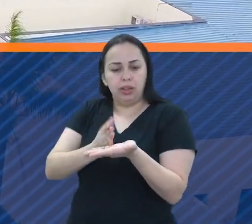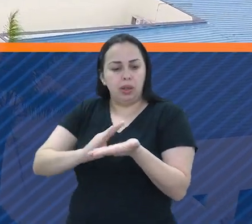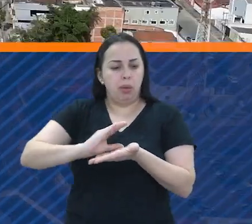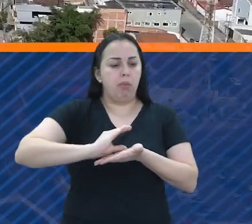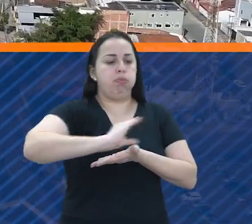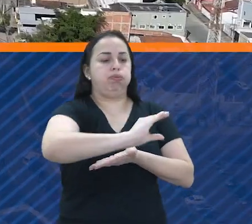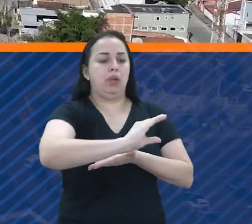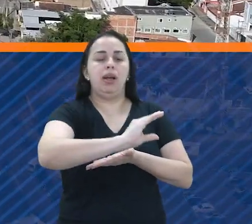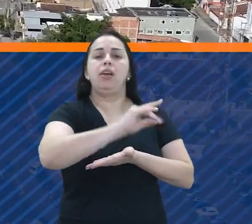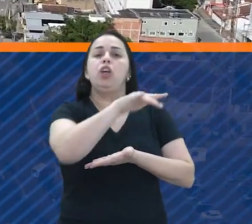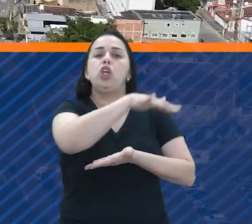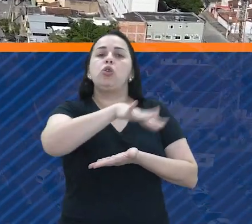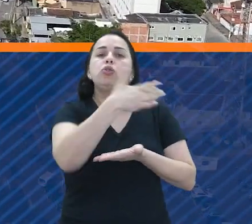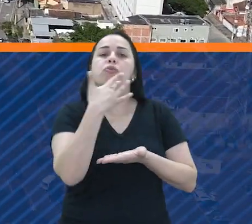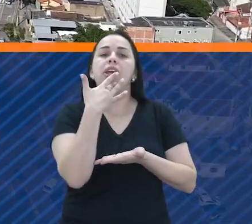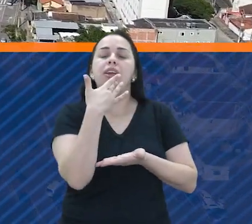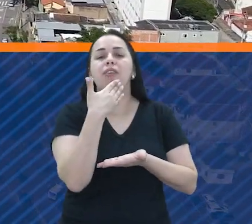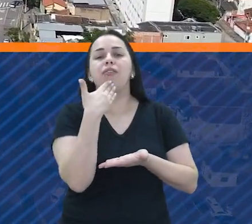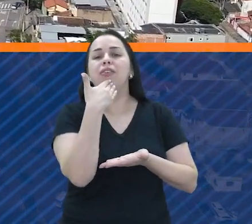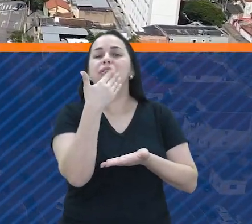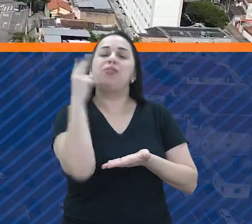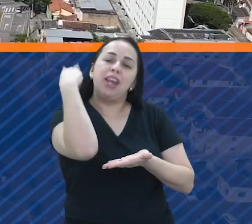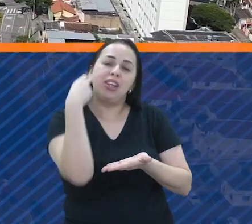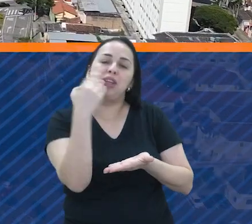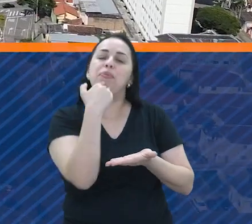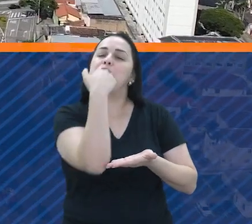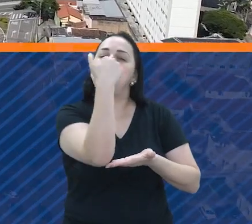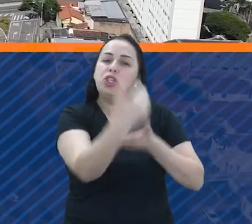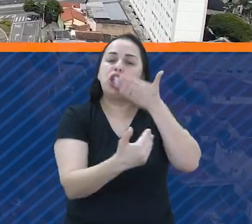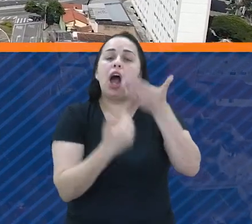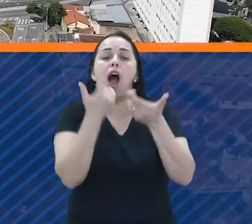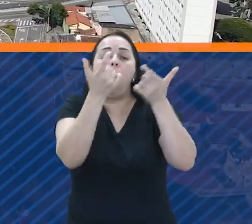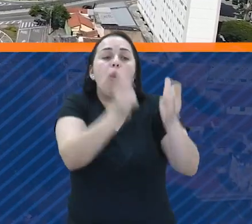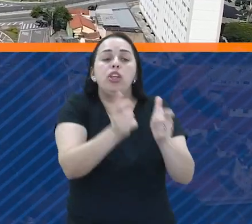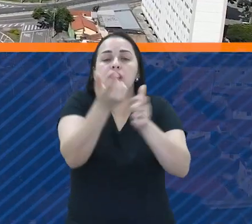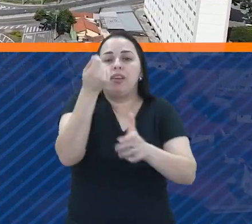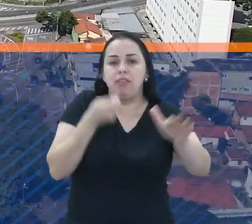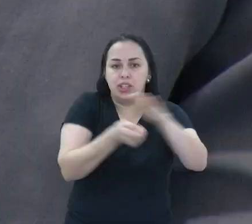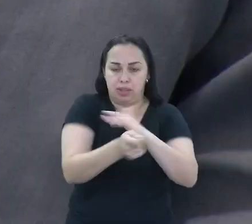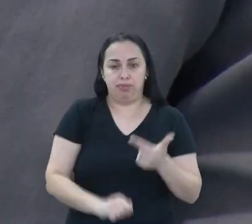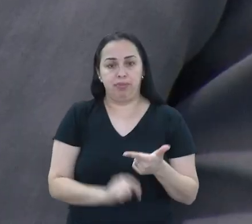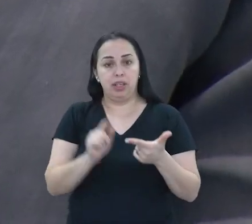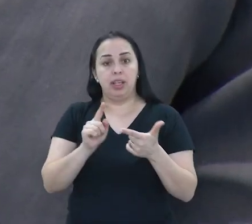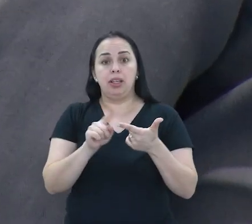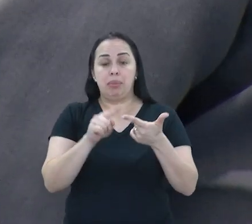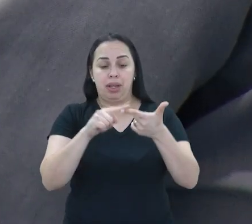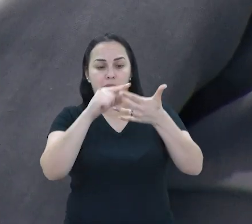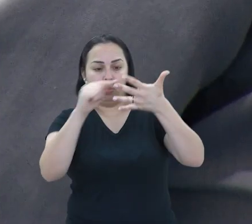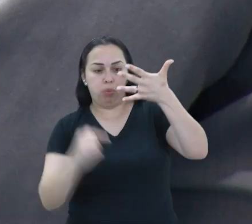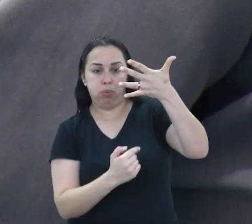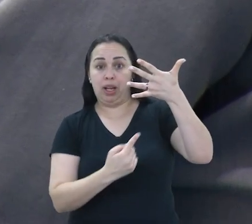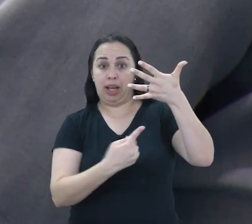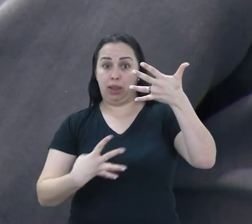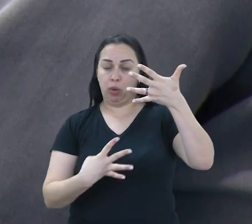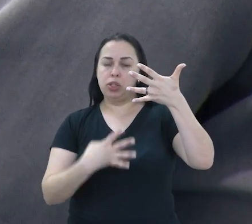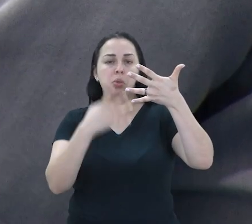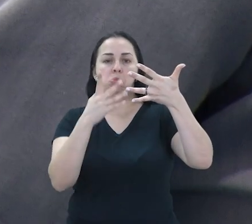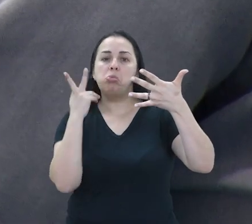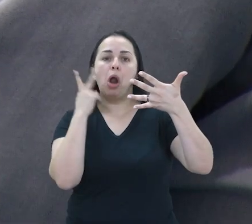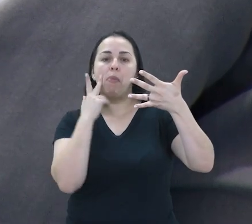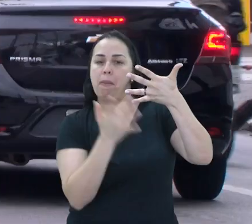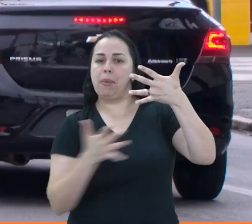município para atender à emenda dos vereadores, que poderão indicar áreas de investimento. Outros 14 projetos estão em